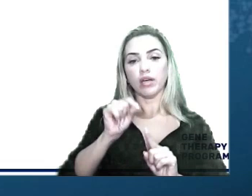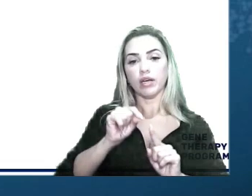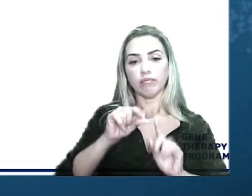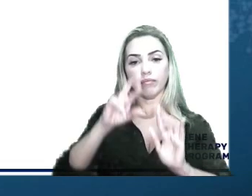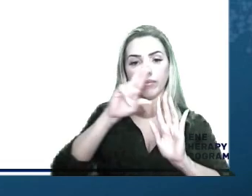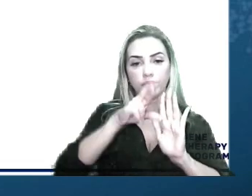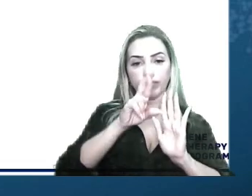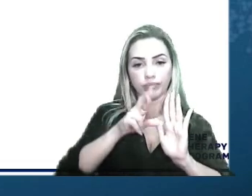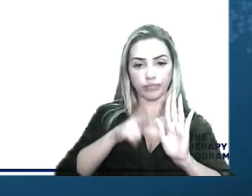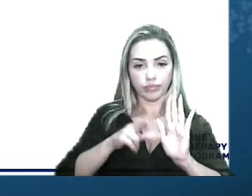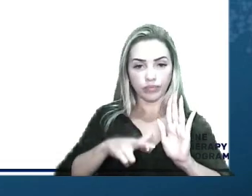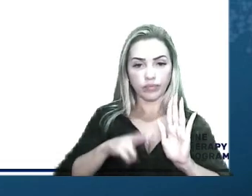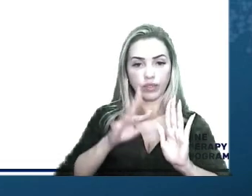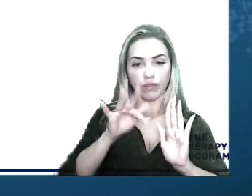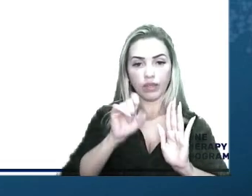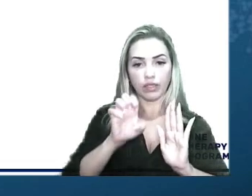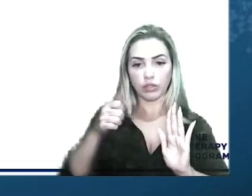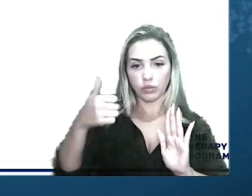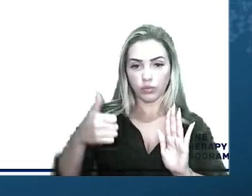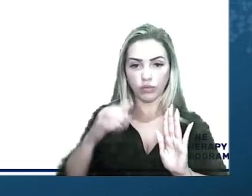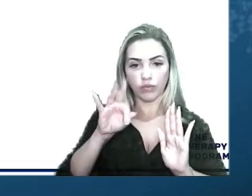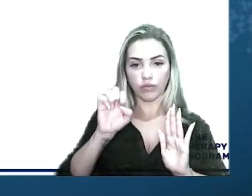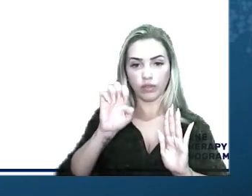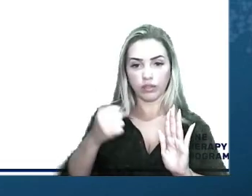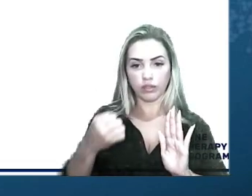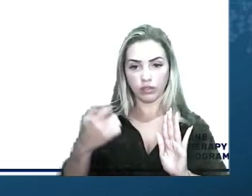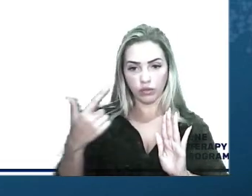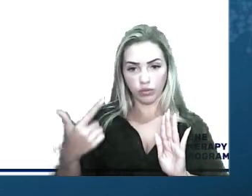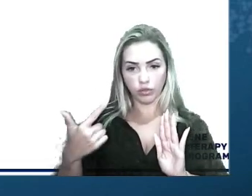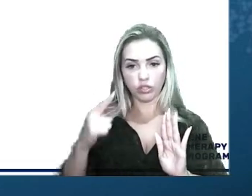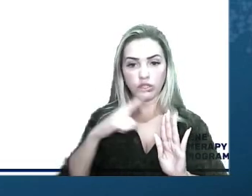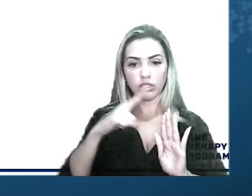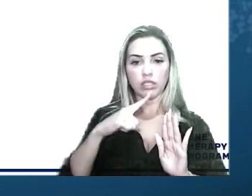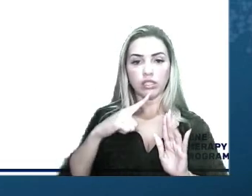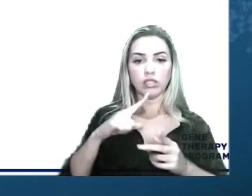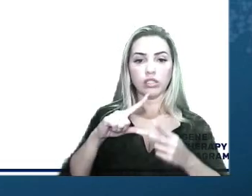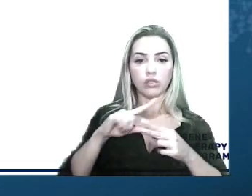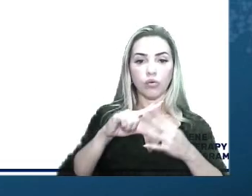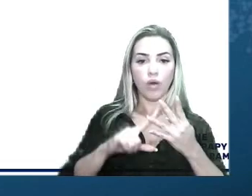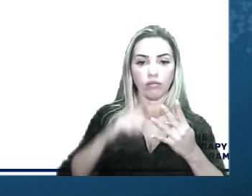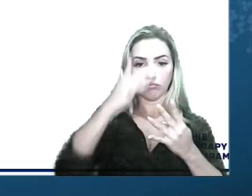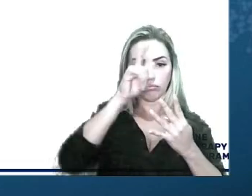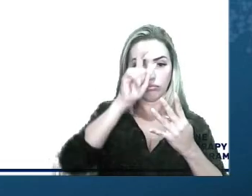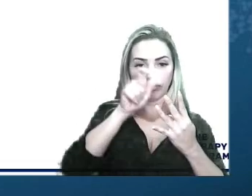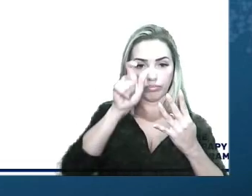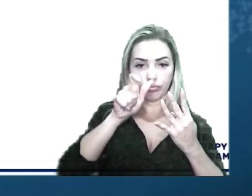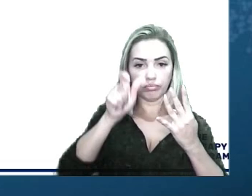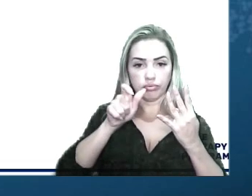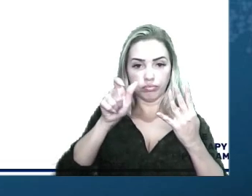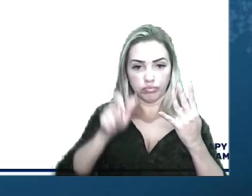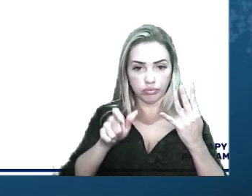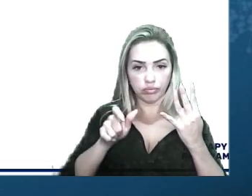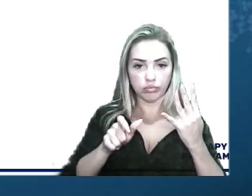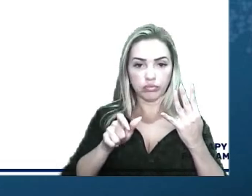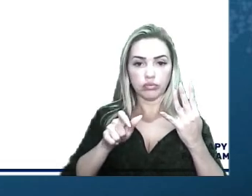resultados da fase 1 e 2. A gente usou 4 indivíduos com dose baixa e